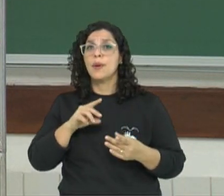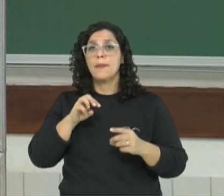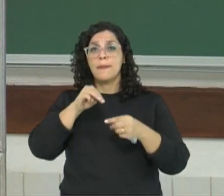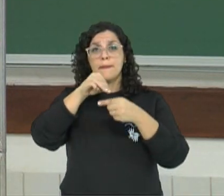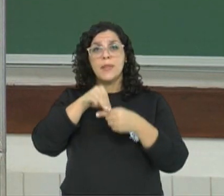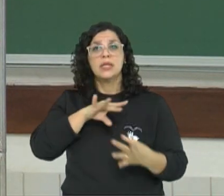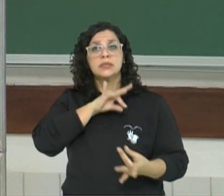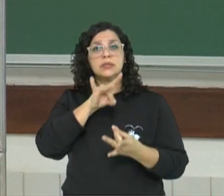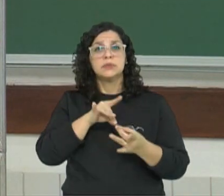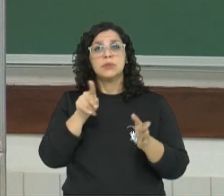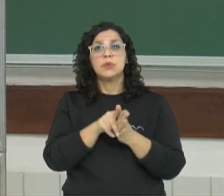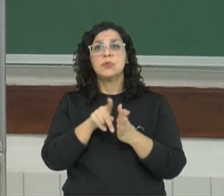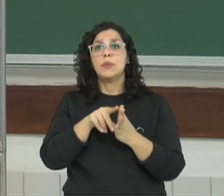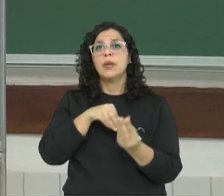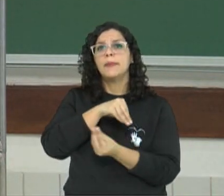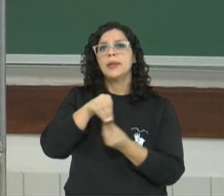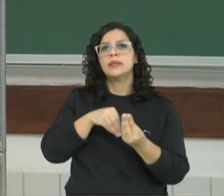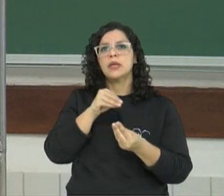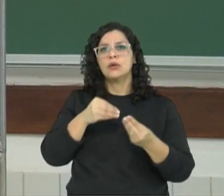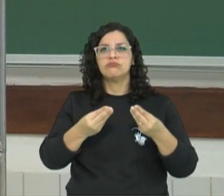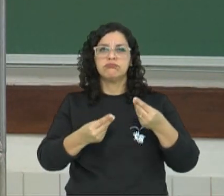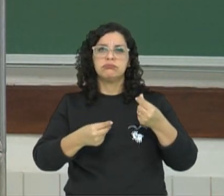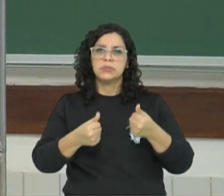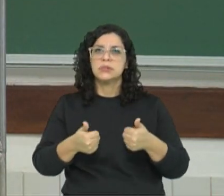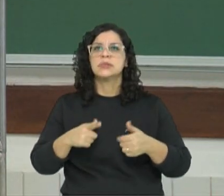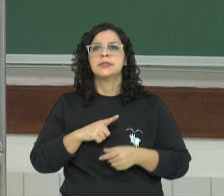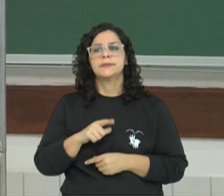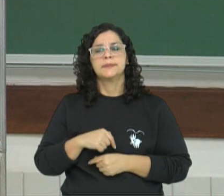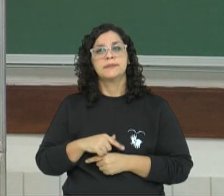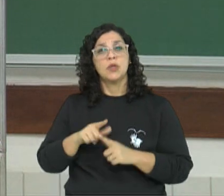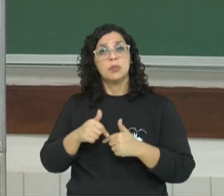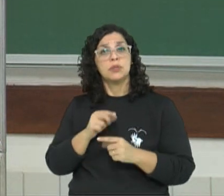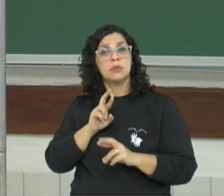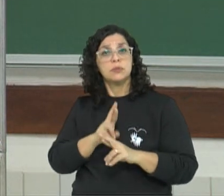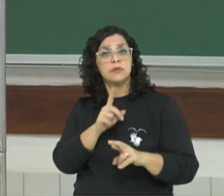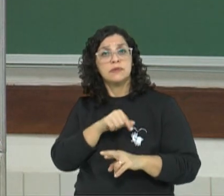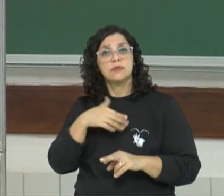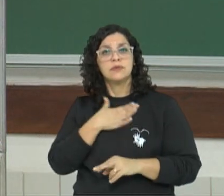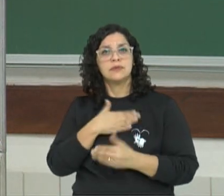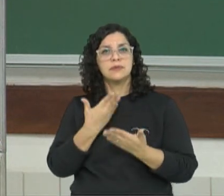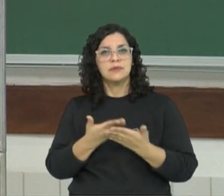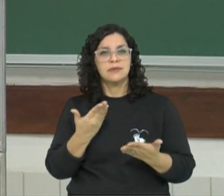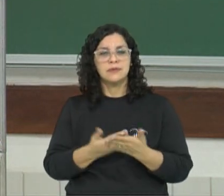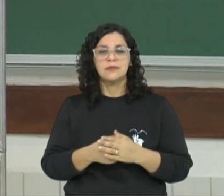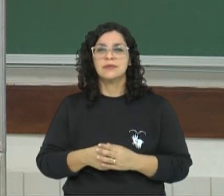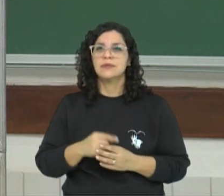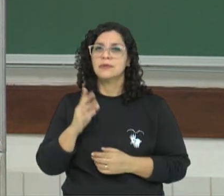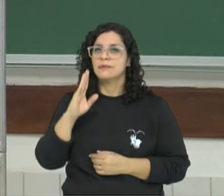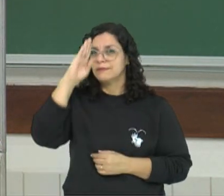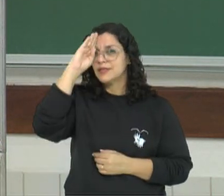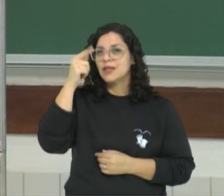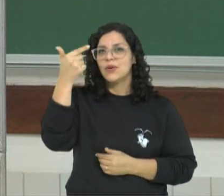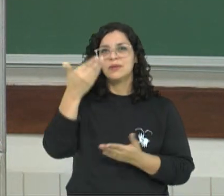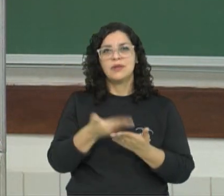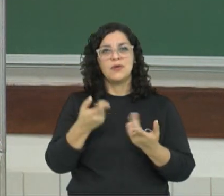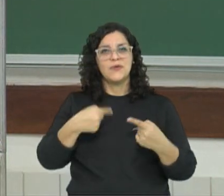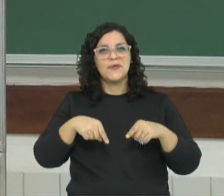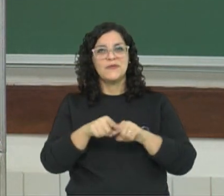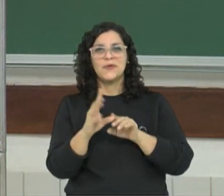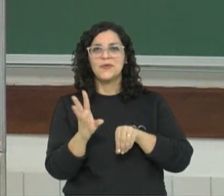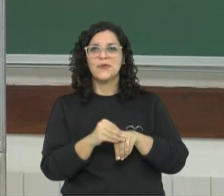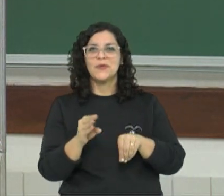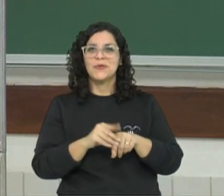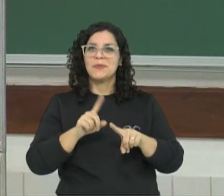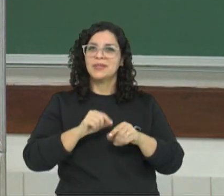específica relacionado com substâncias. Eu espero que vocês tenham gostado da aula e num próximo momento a gente volta aqui para poder